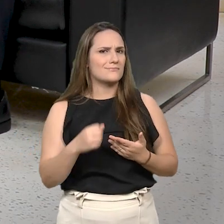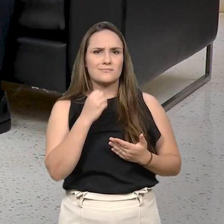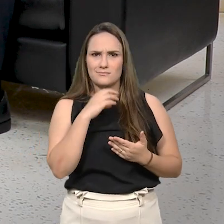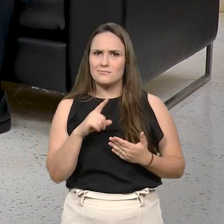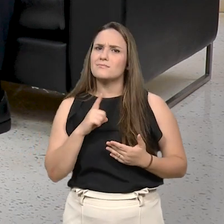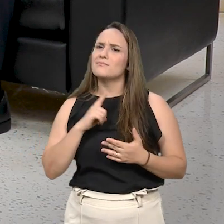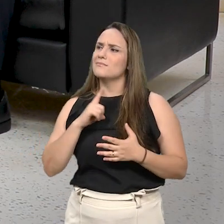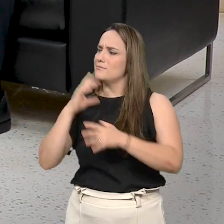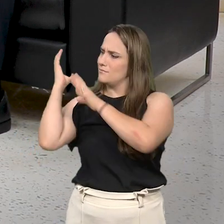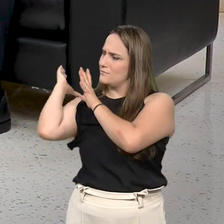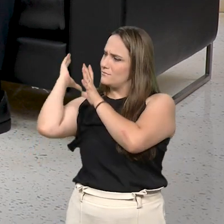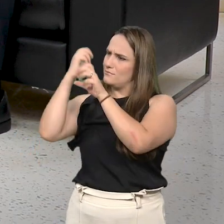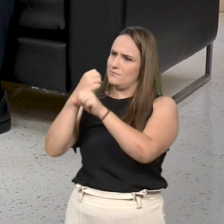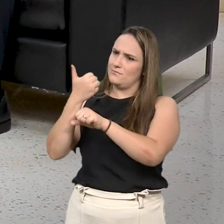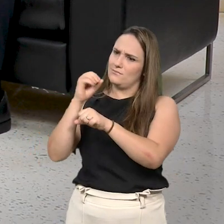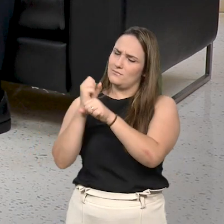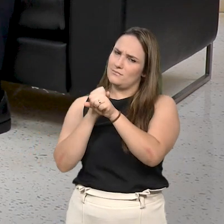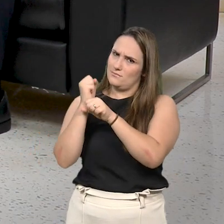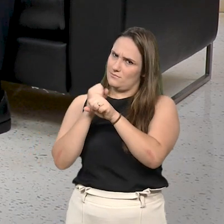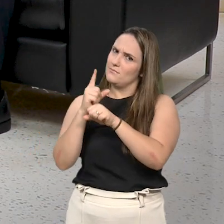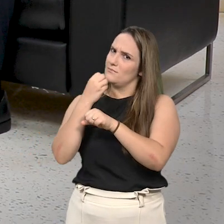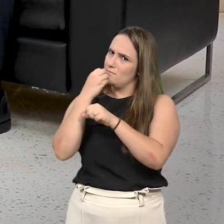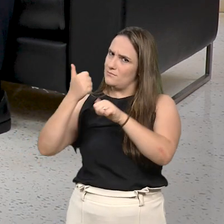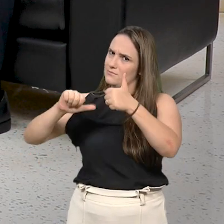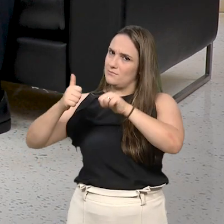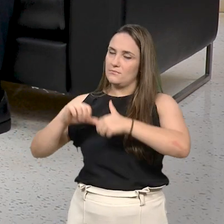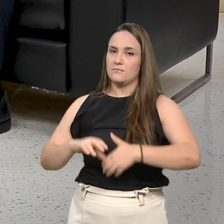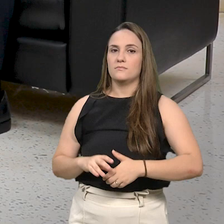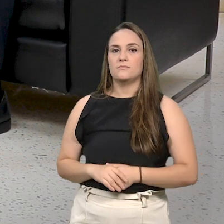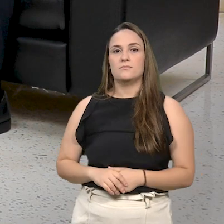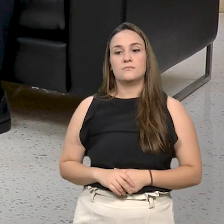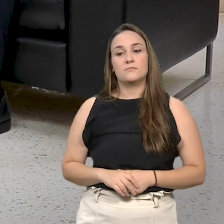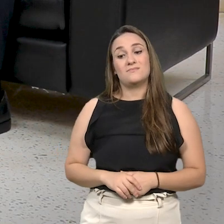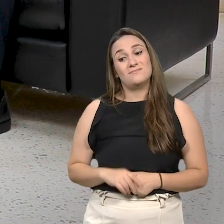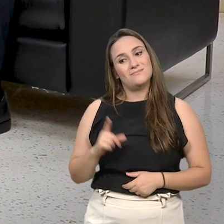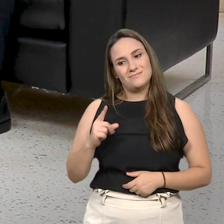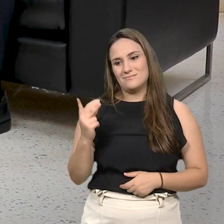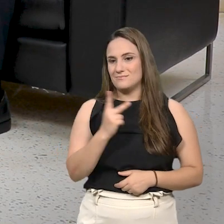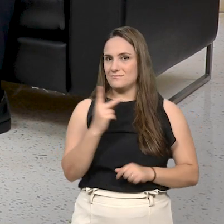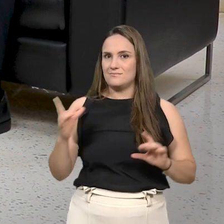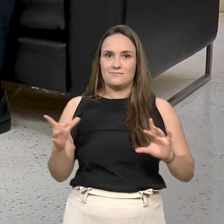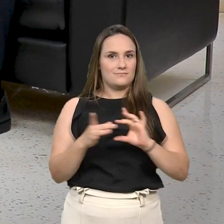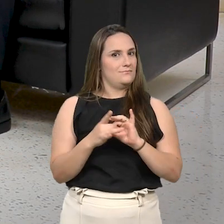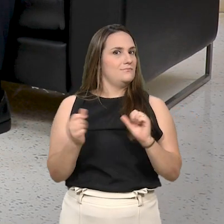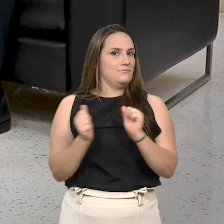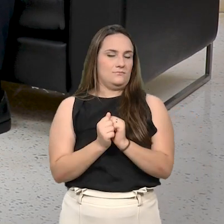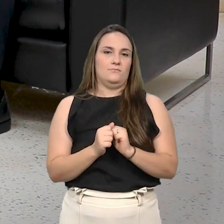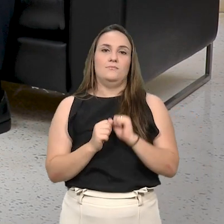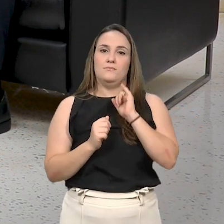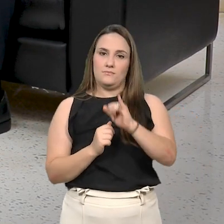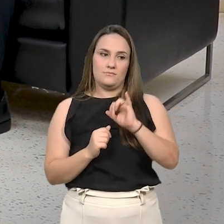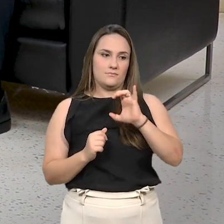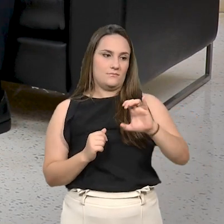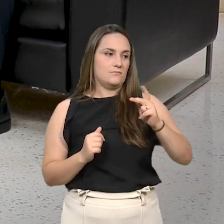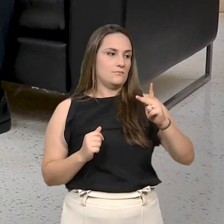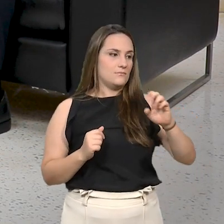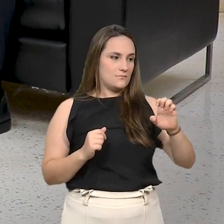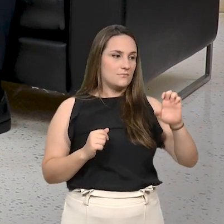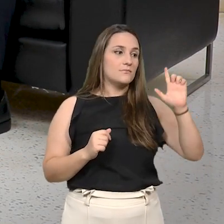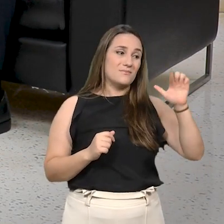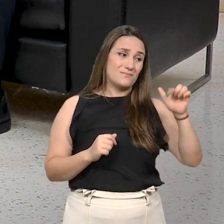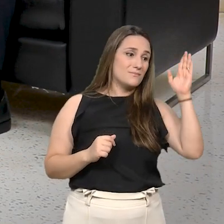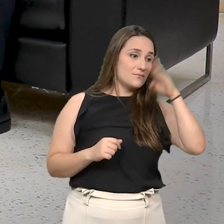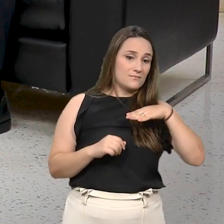porque já dá para avaliar isso, que são 10 anos de CPE, né? Na verdade, um não vive sem o outro. Se a CPE vai mal,